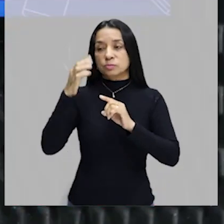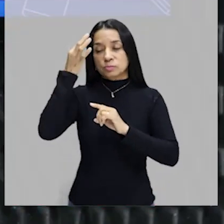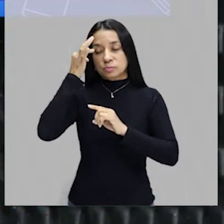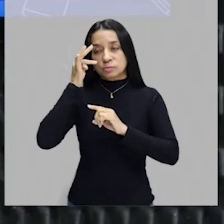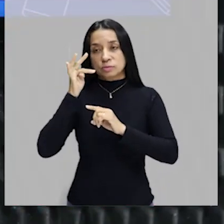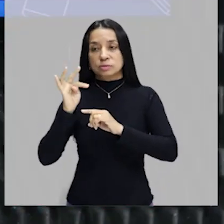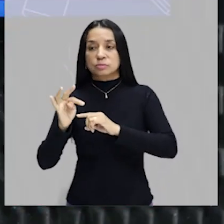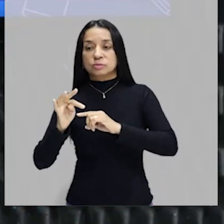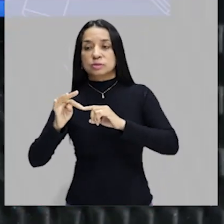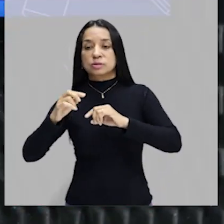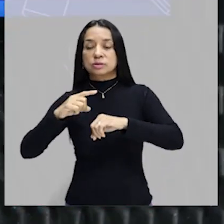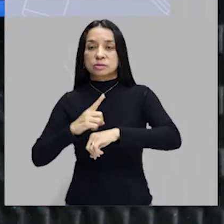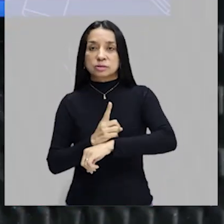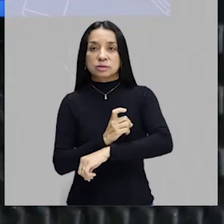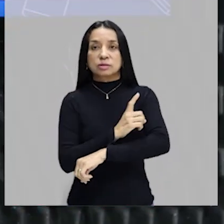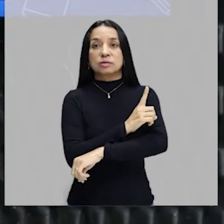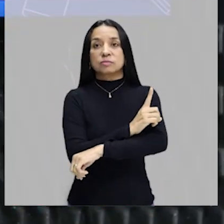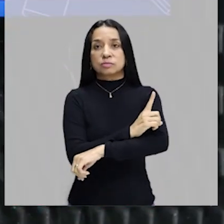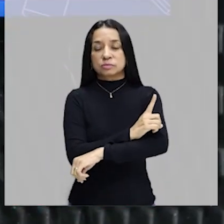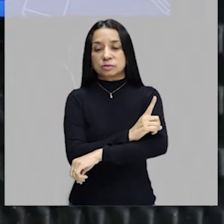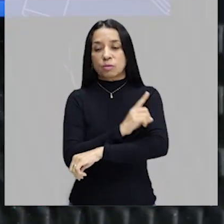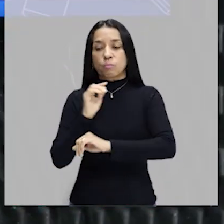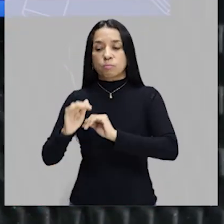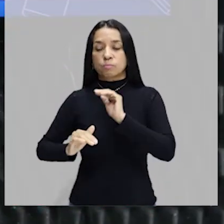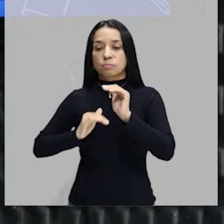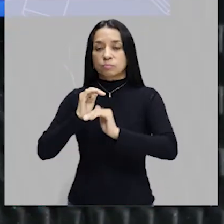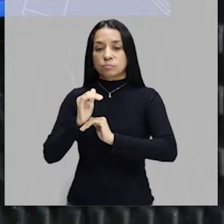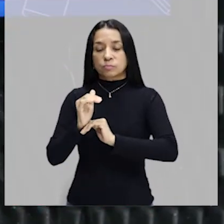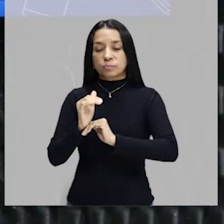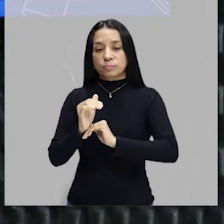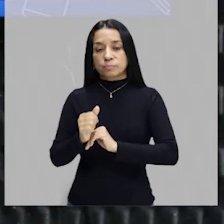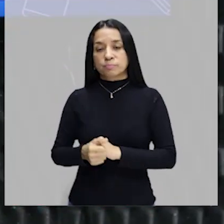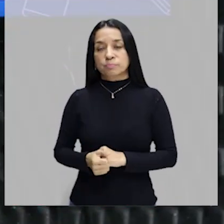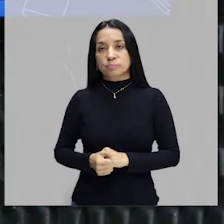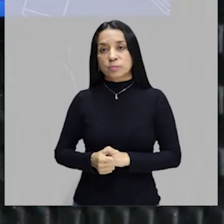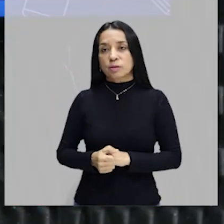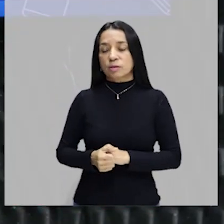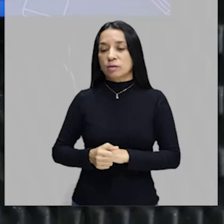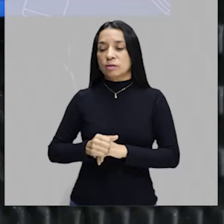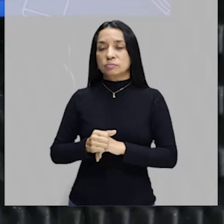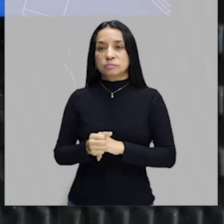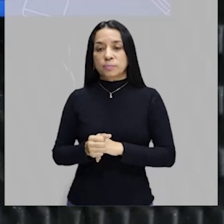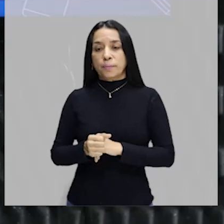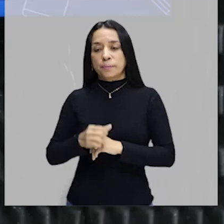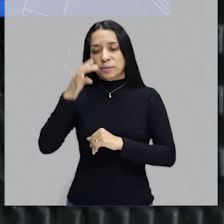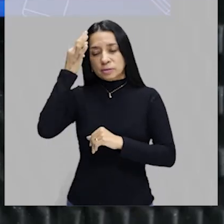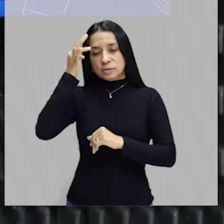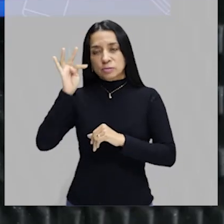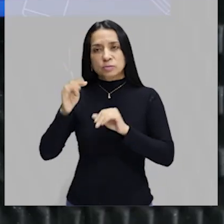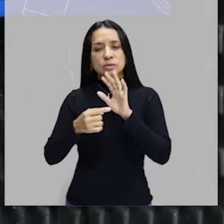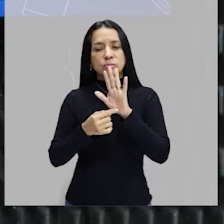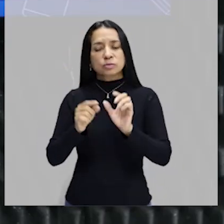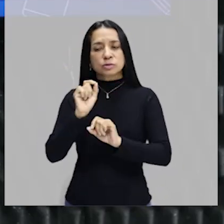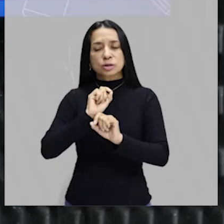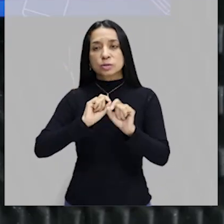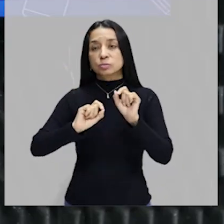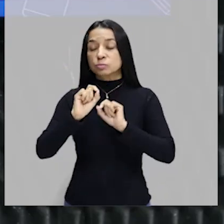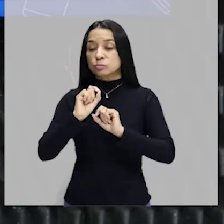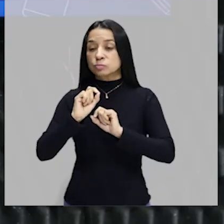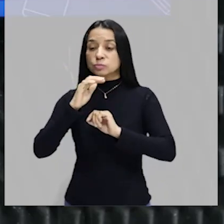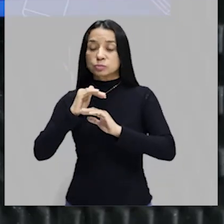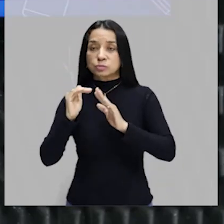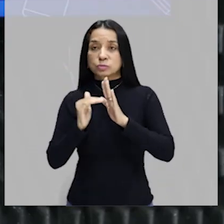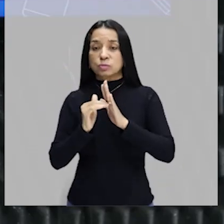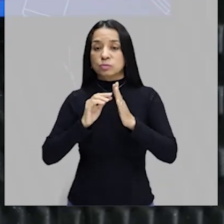premissas da evolução diz que todos os seres vivos descendem de um ancestral comum. Esse ancestral comum,